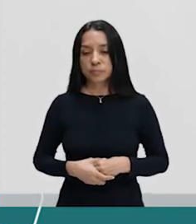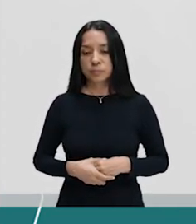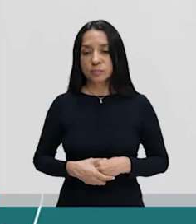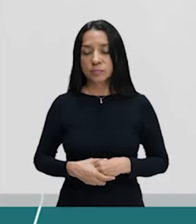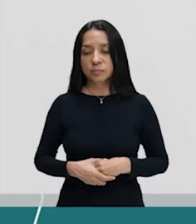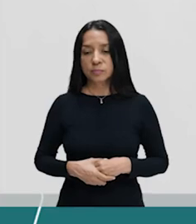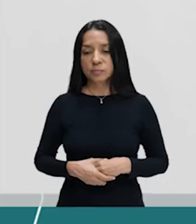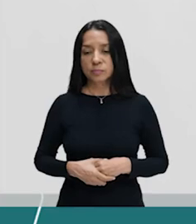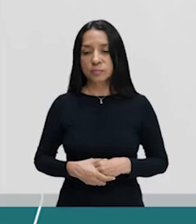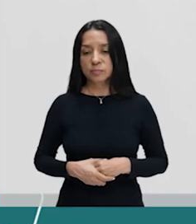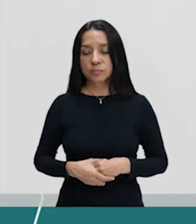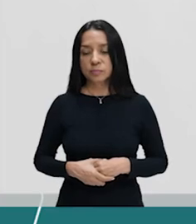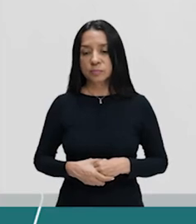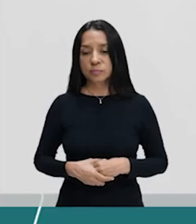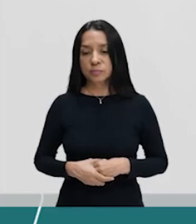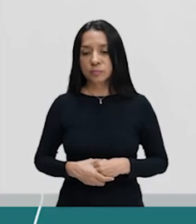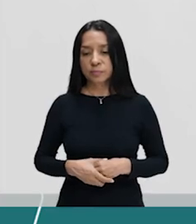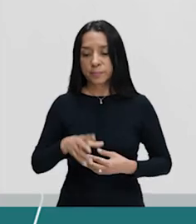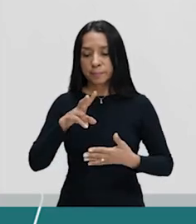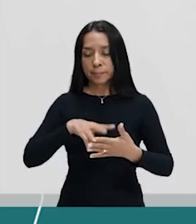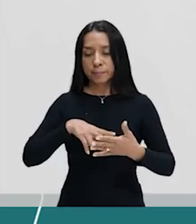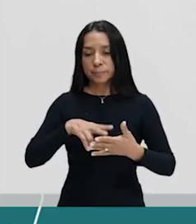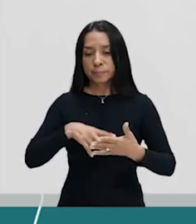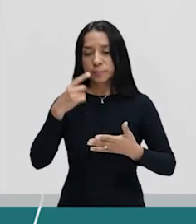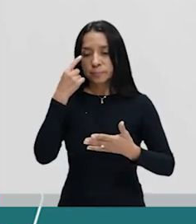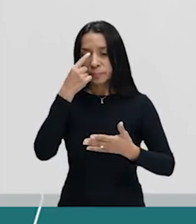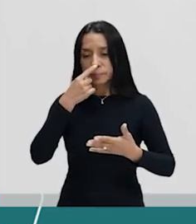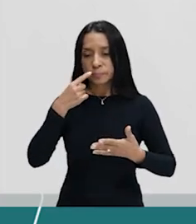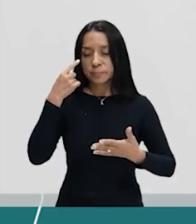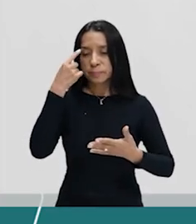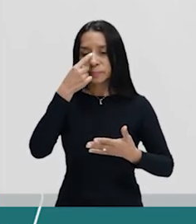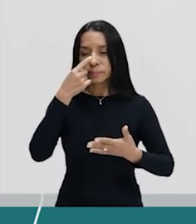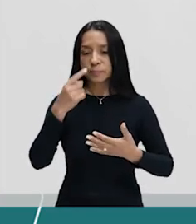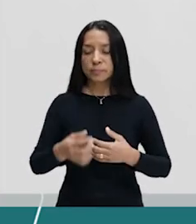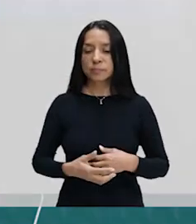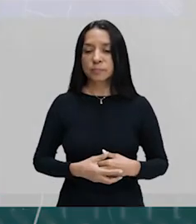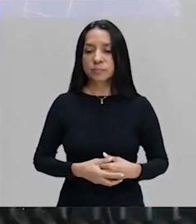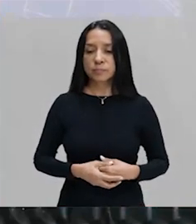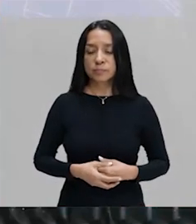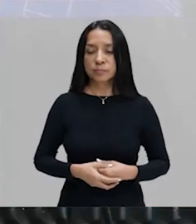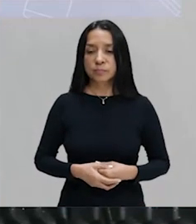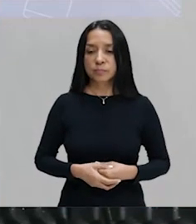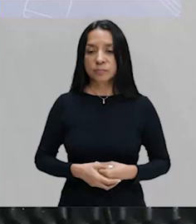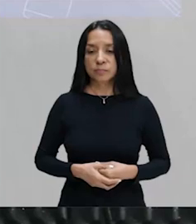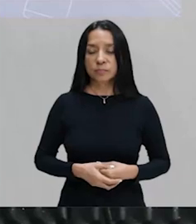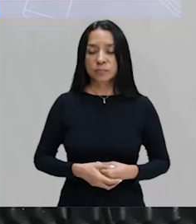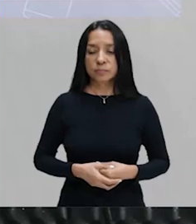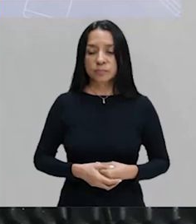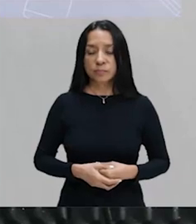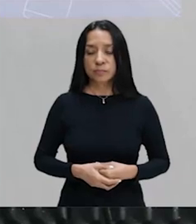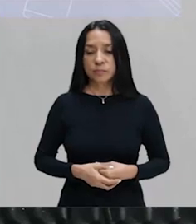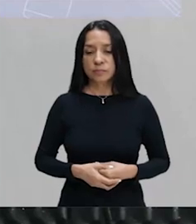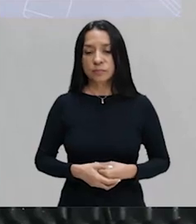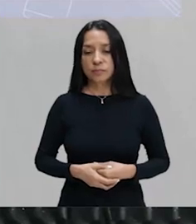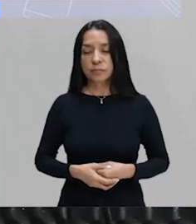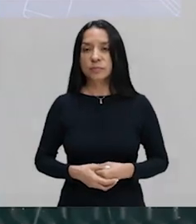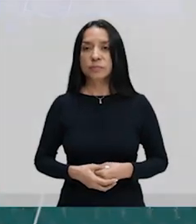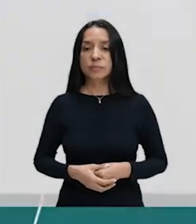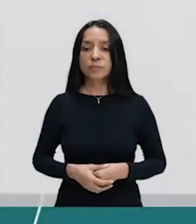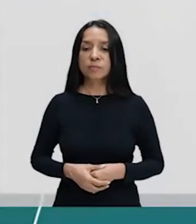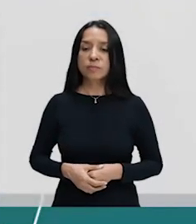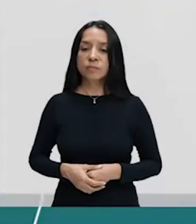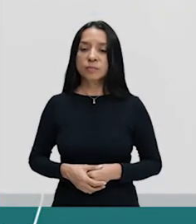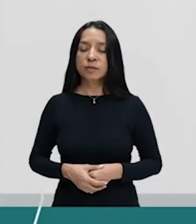estado, nosotros habremos estado. Vosotros habréis estado e ellos habrán estado.